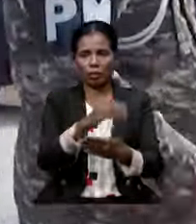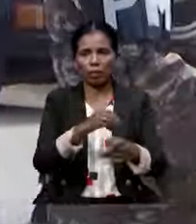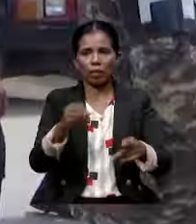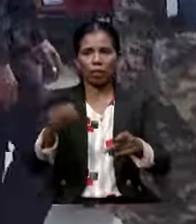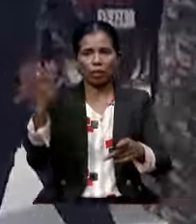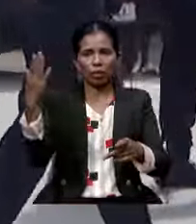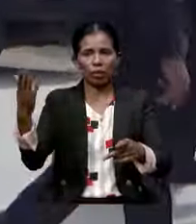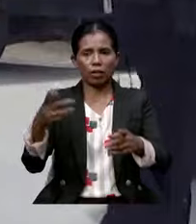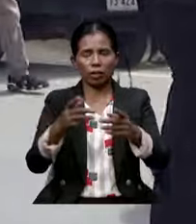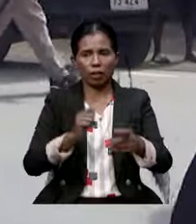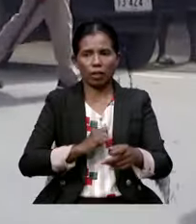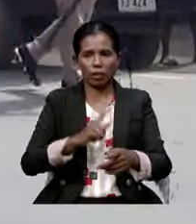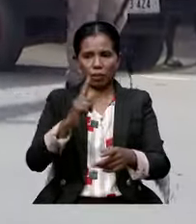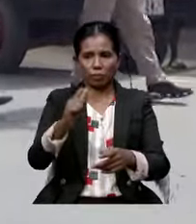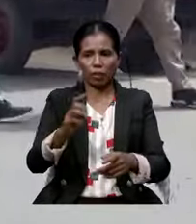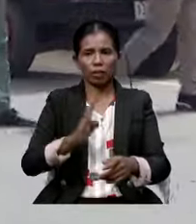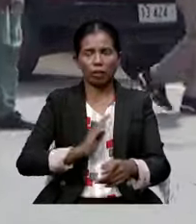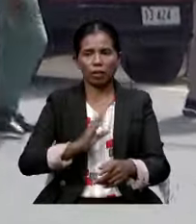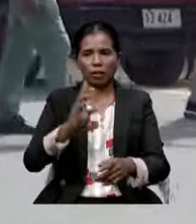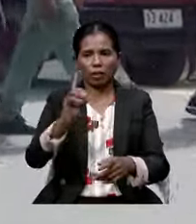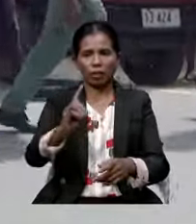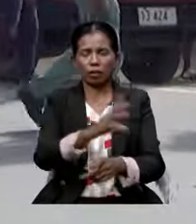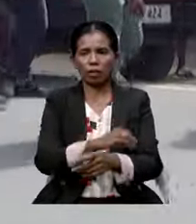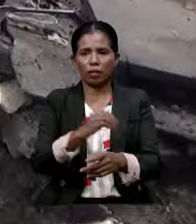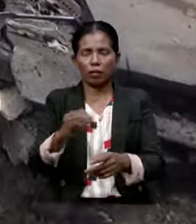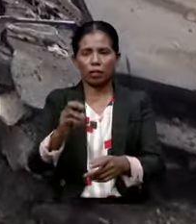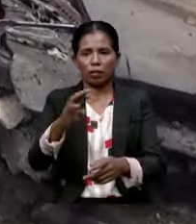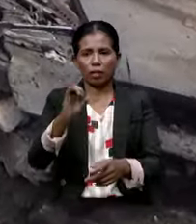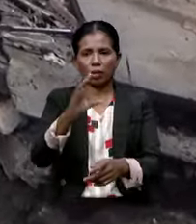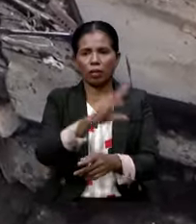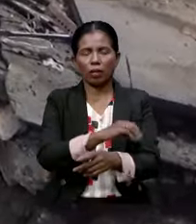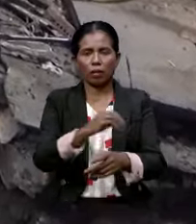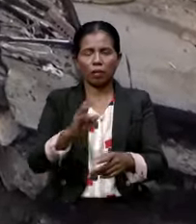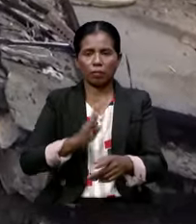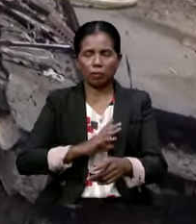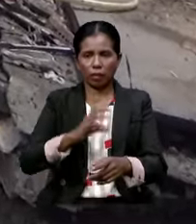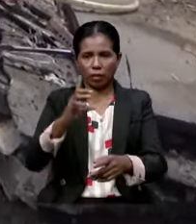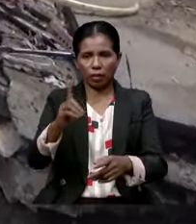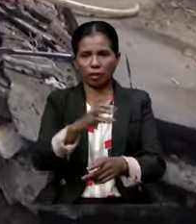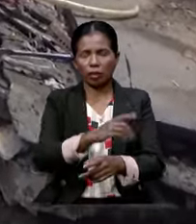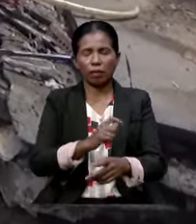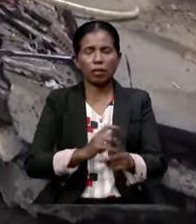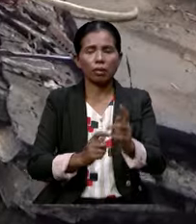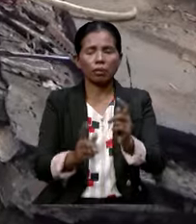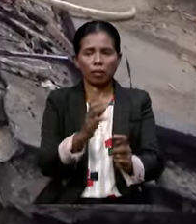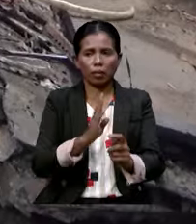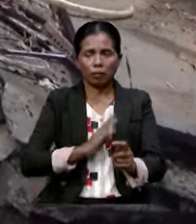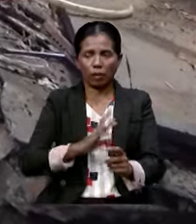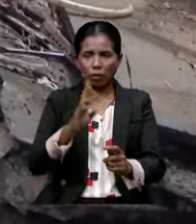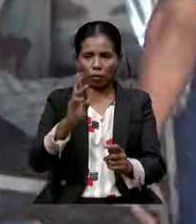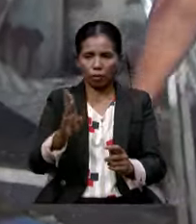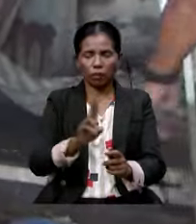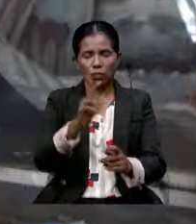e a área em Butin, Bidau Sengol, Aitara Claran, Recoto, Bidau Santana, no Terminal Becora, deve ocupar